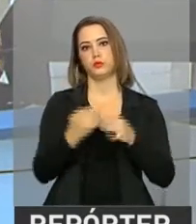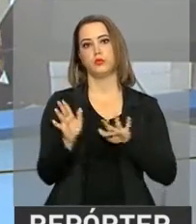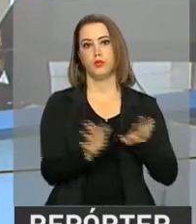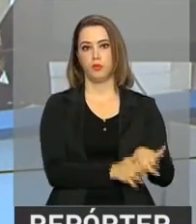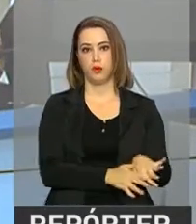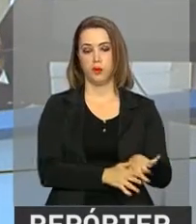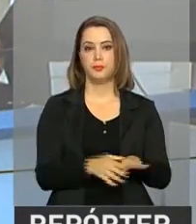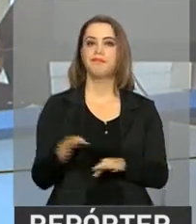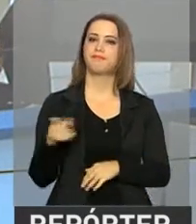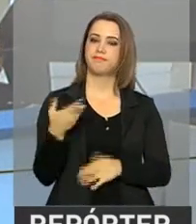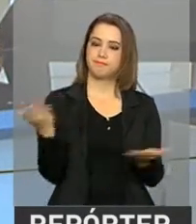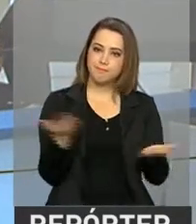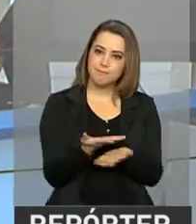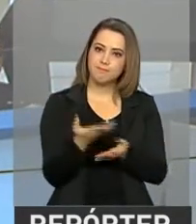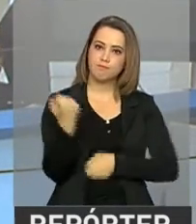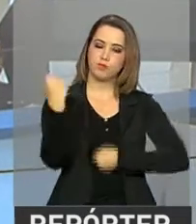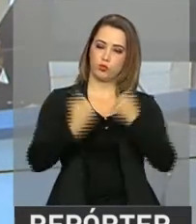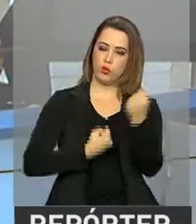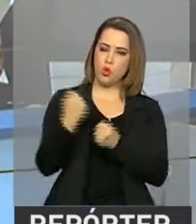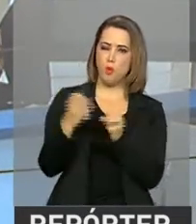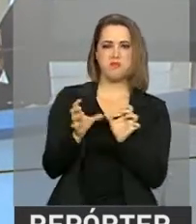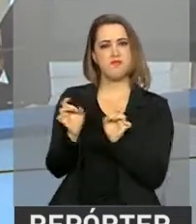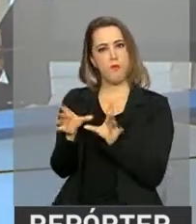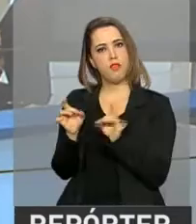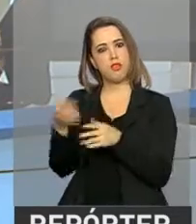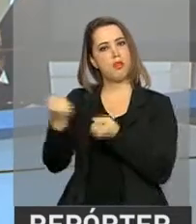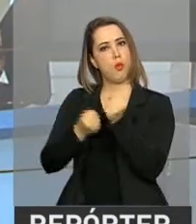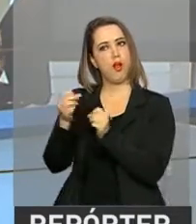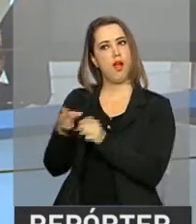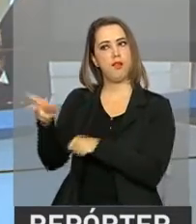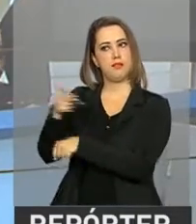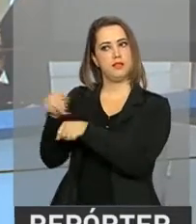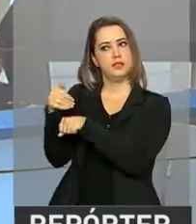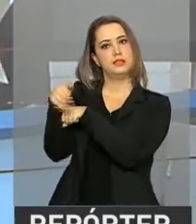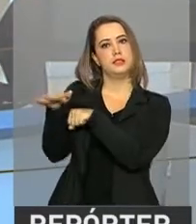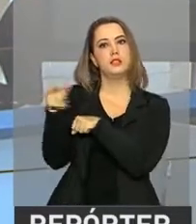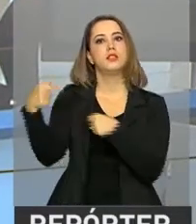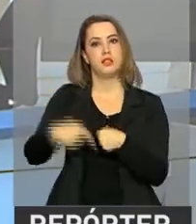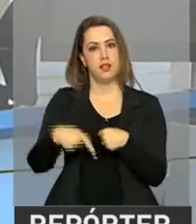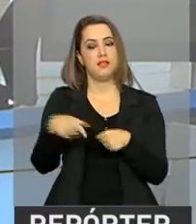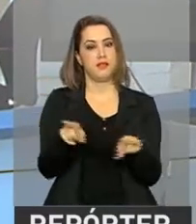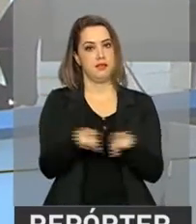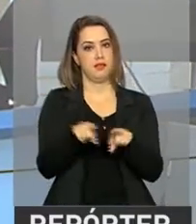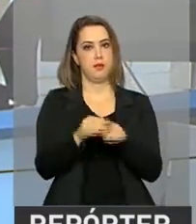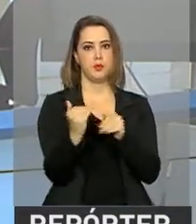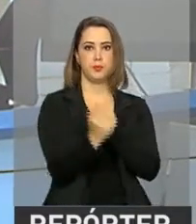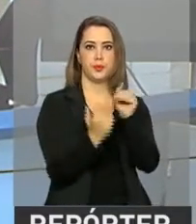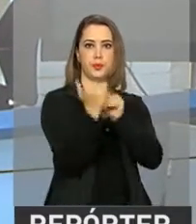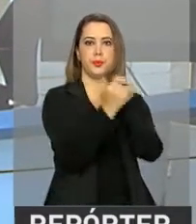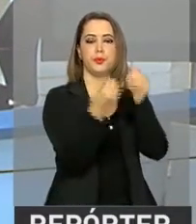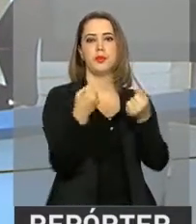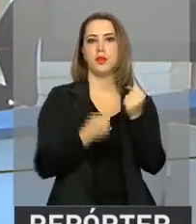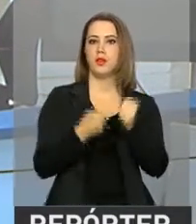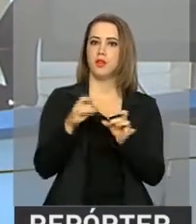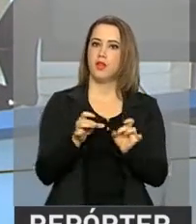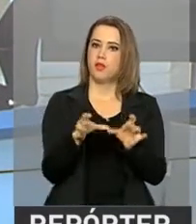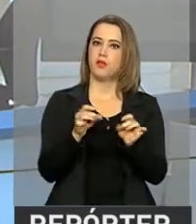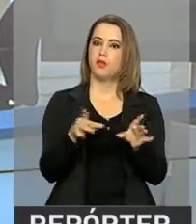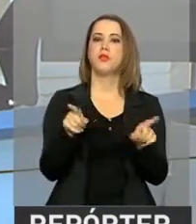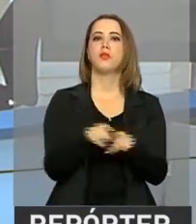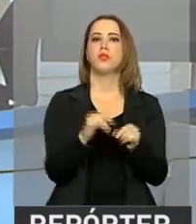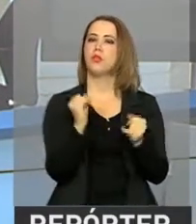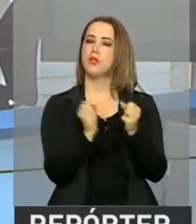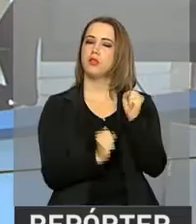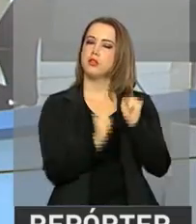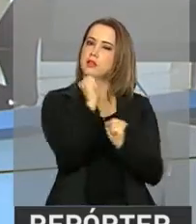tem exportado mais carros aqui a venda de veículos também aumentou ea indústria espera que o número cresça ainda mais